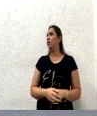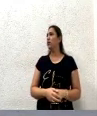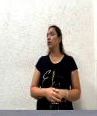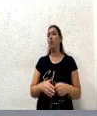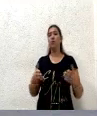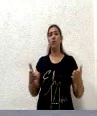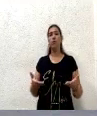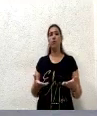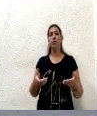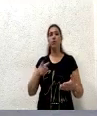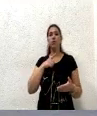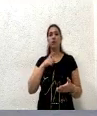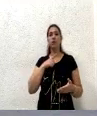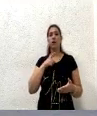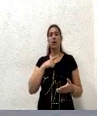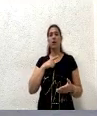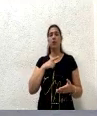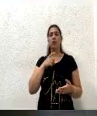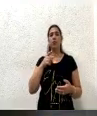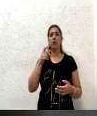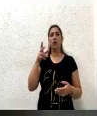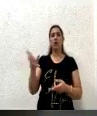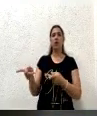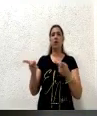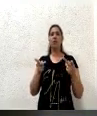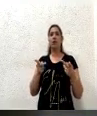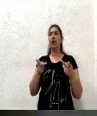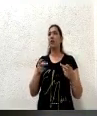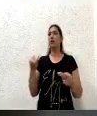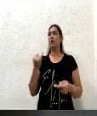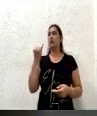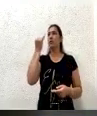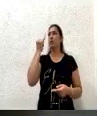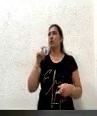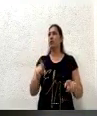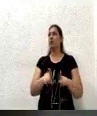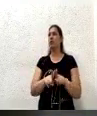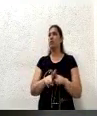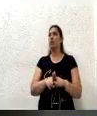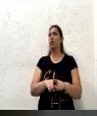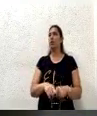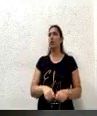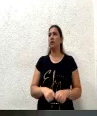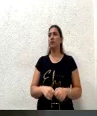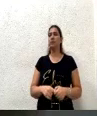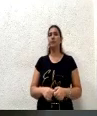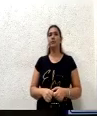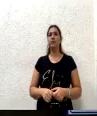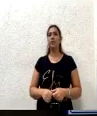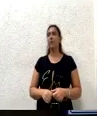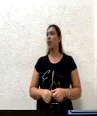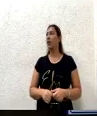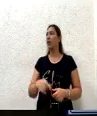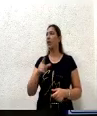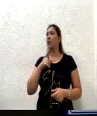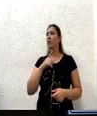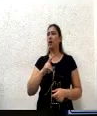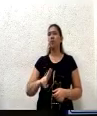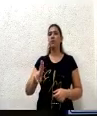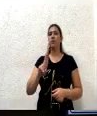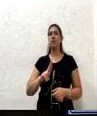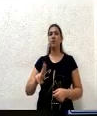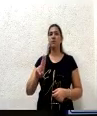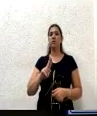Hoje temos uma convidada ilustre para usar a tribuna. Usará a tribuna a convite